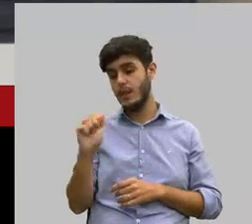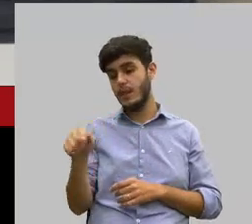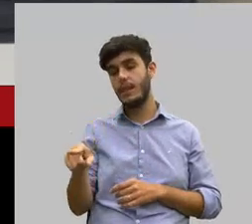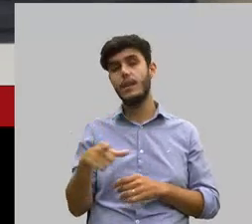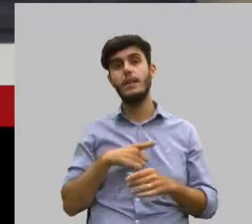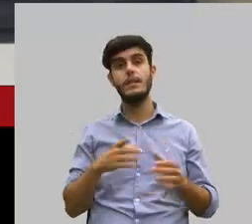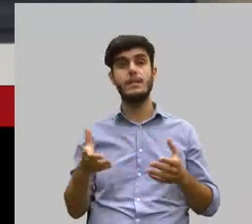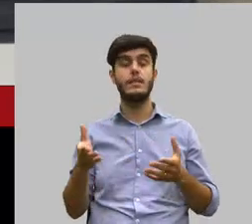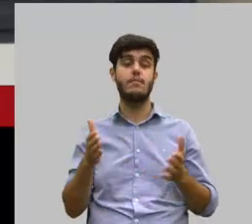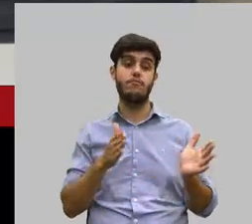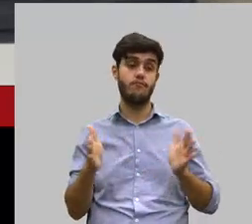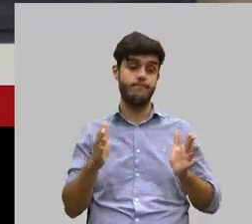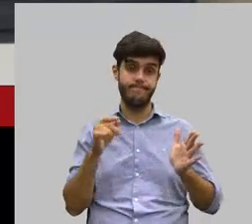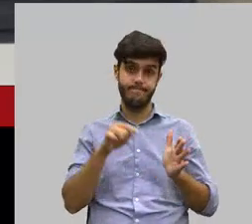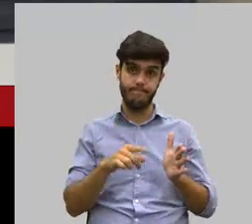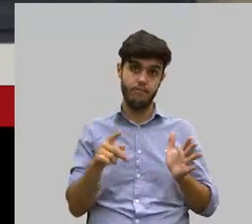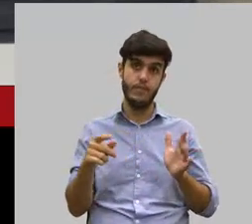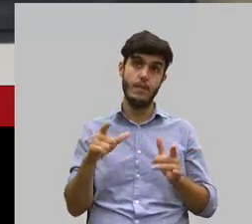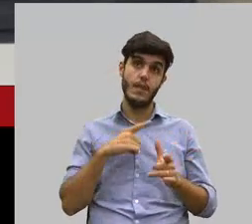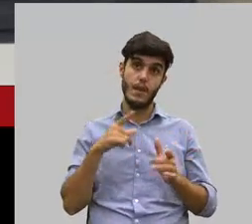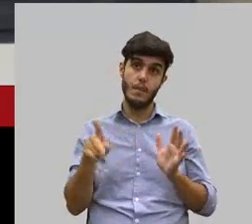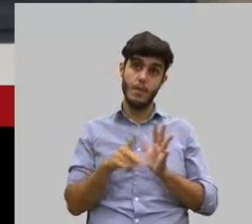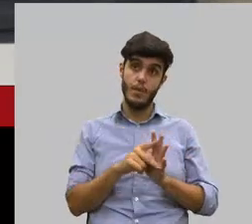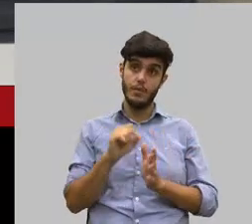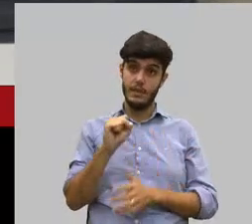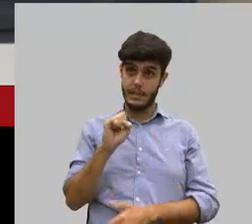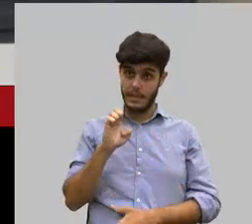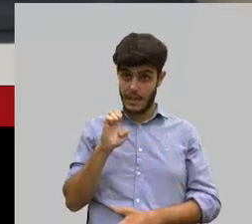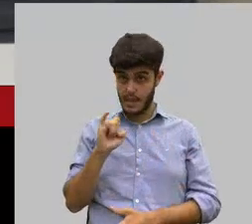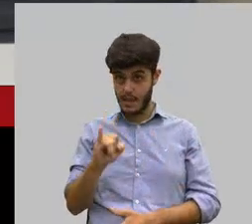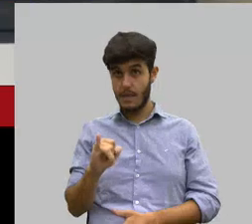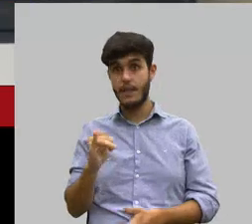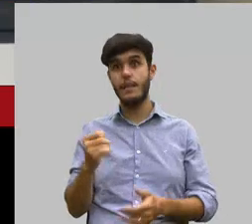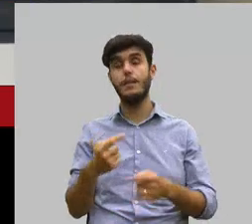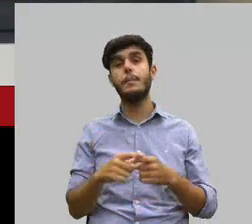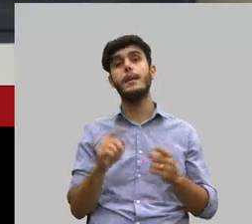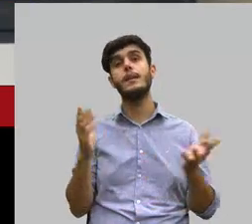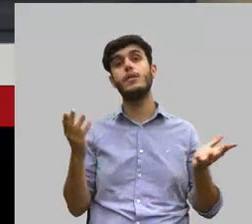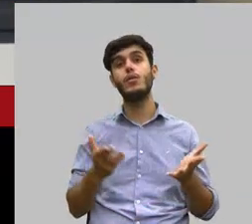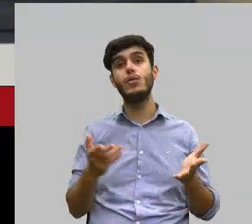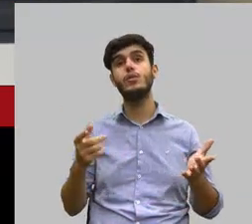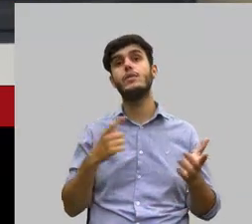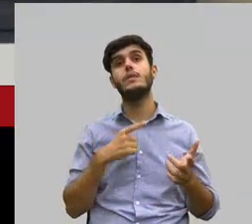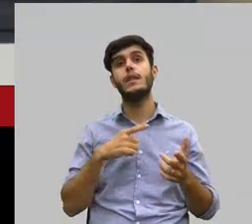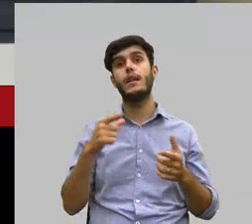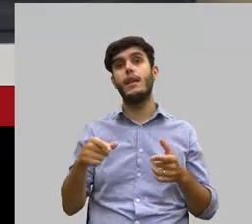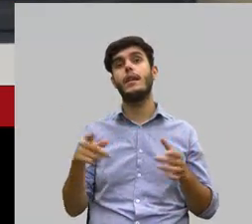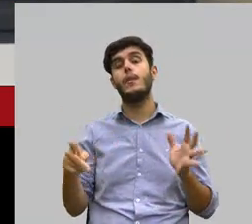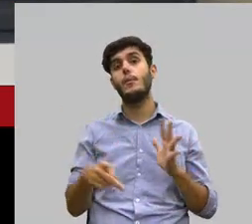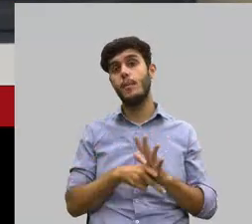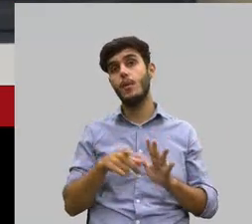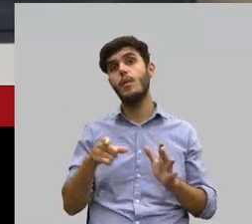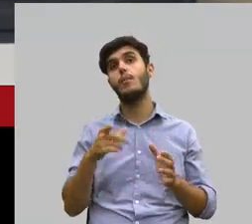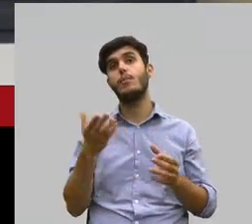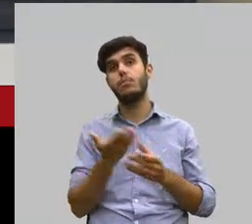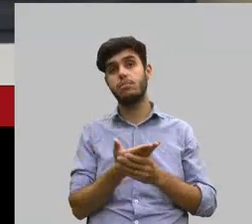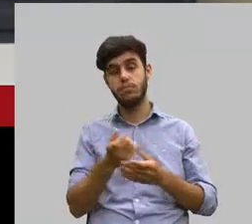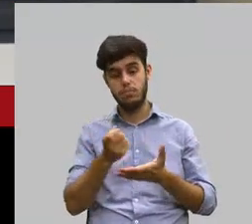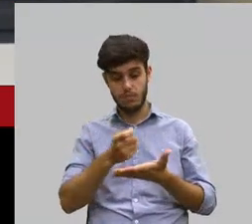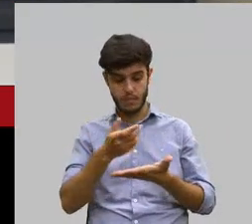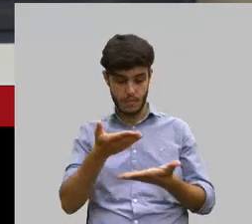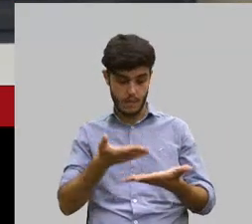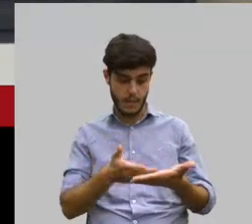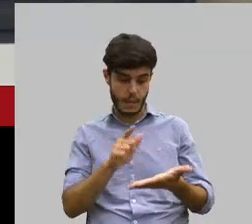partir do sei né mas entretanto hoje ainda estamos trabalhando com processos físicos né da mesma